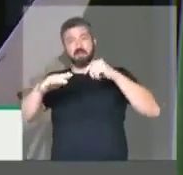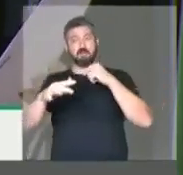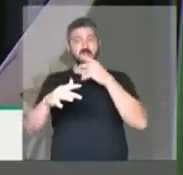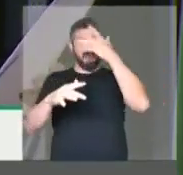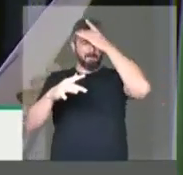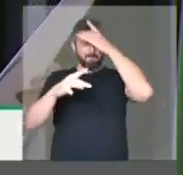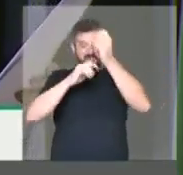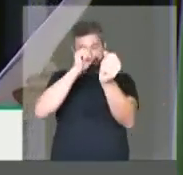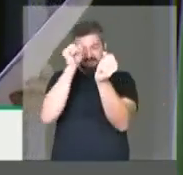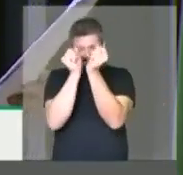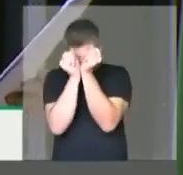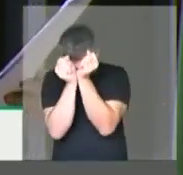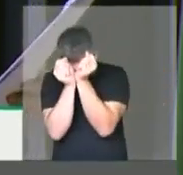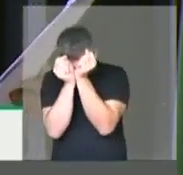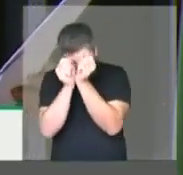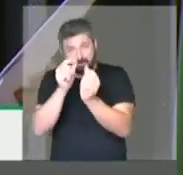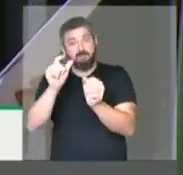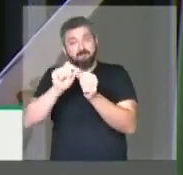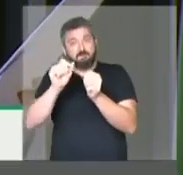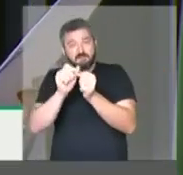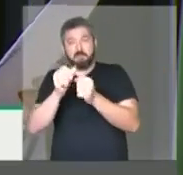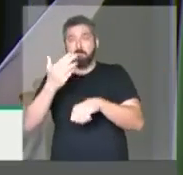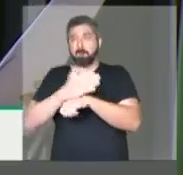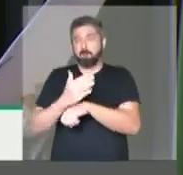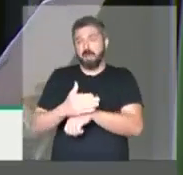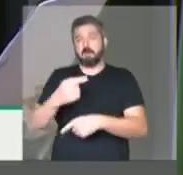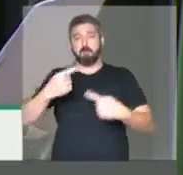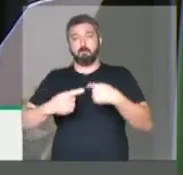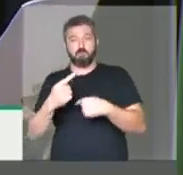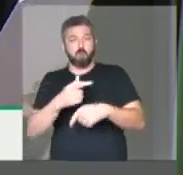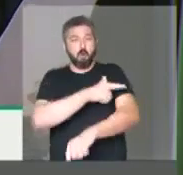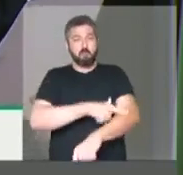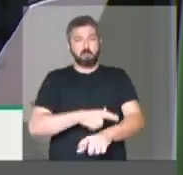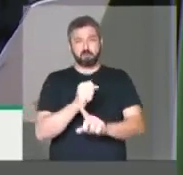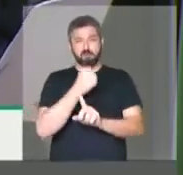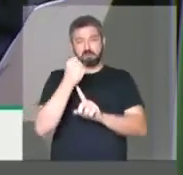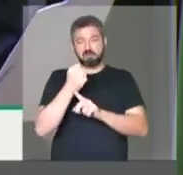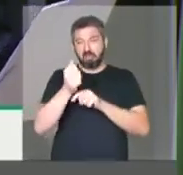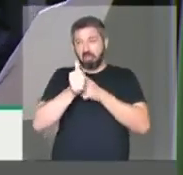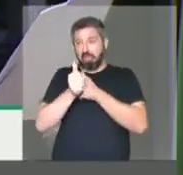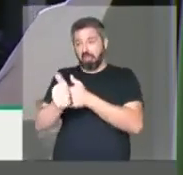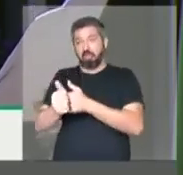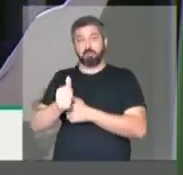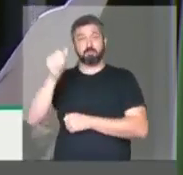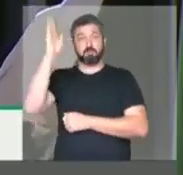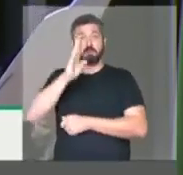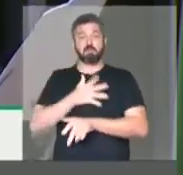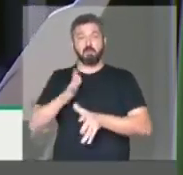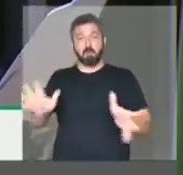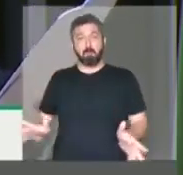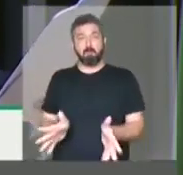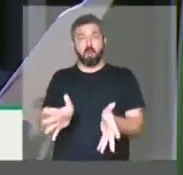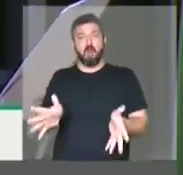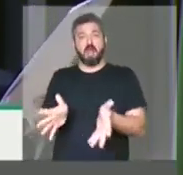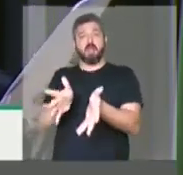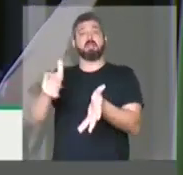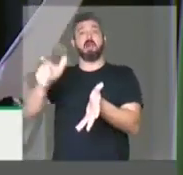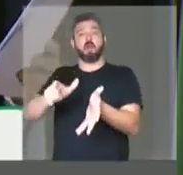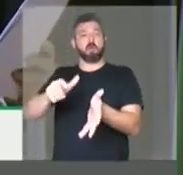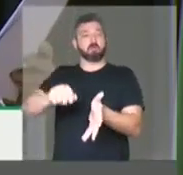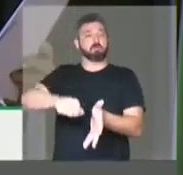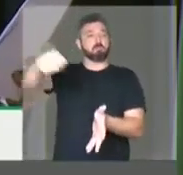mentes, condicionando práticas políticas e comportamentos sociais, o Brasil vai sendo empurrado para baixo